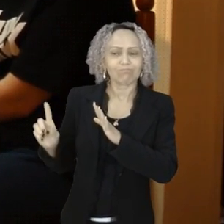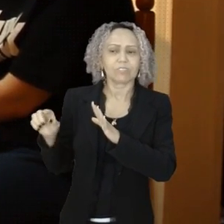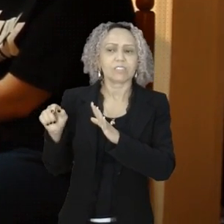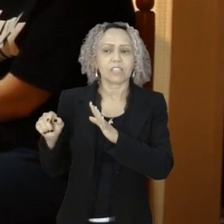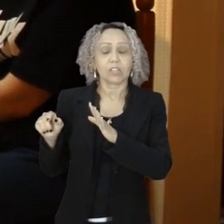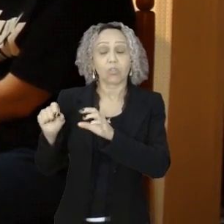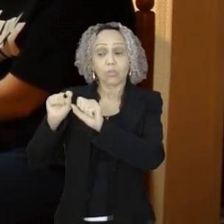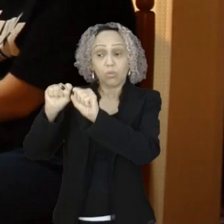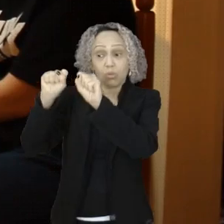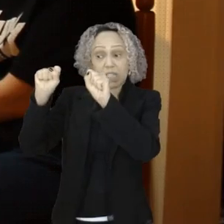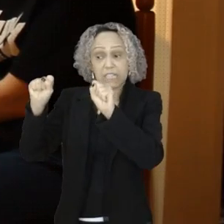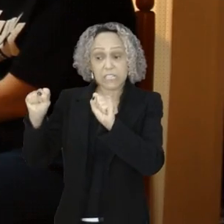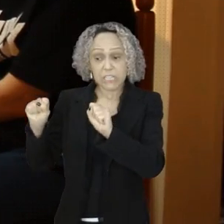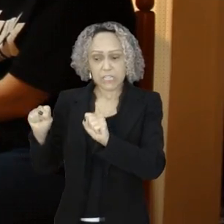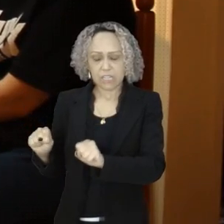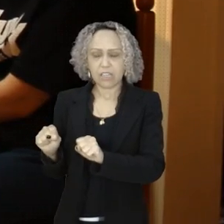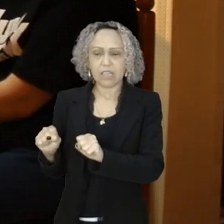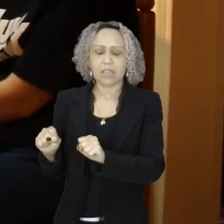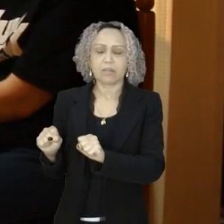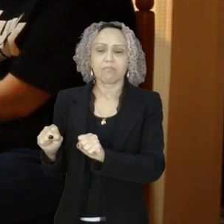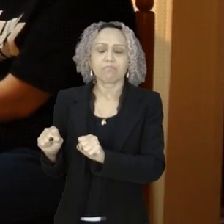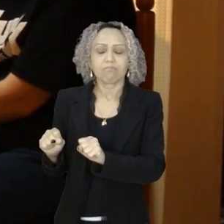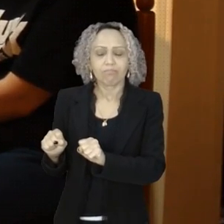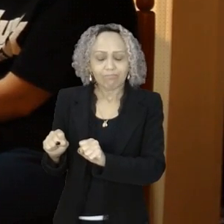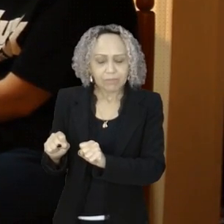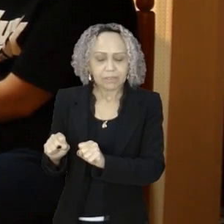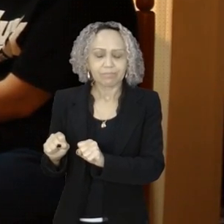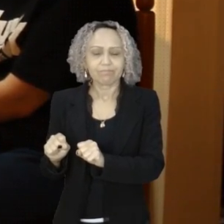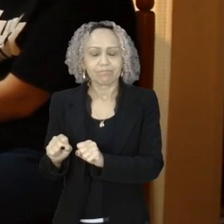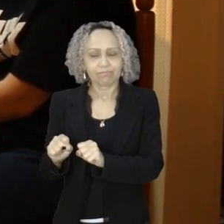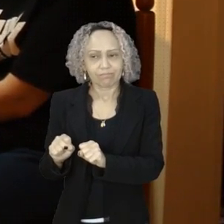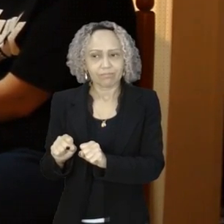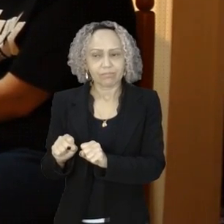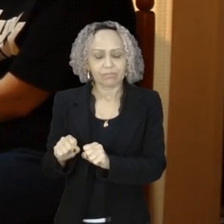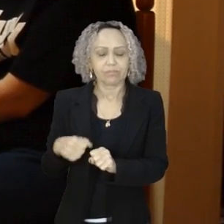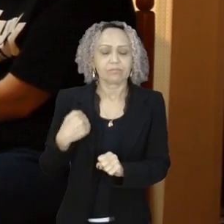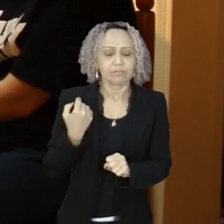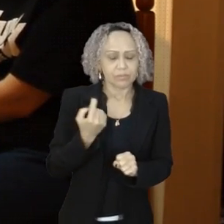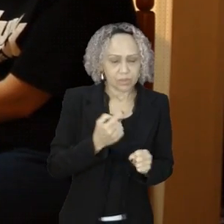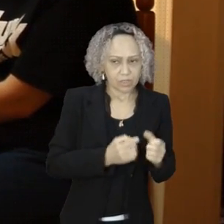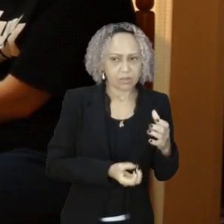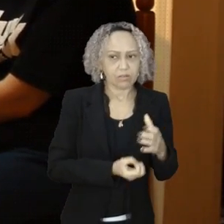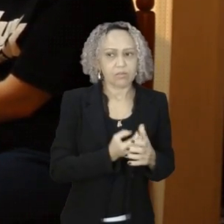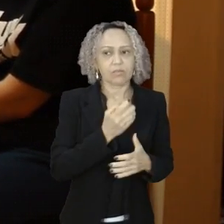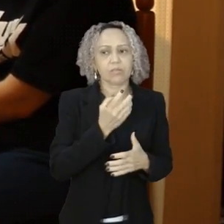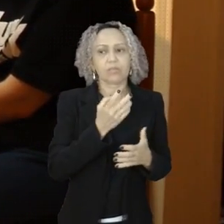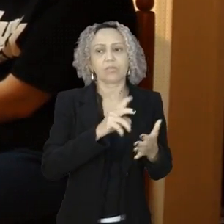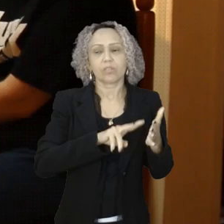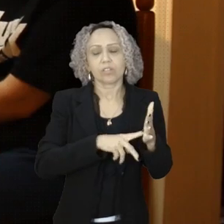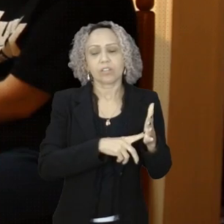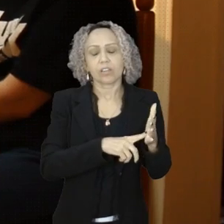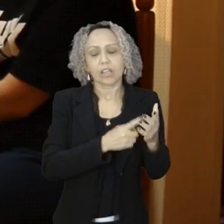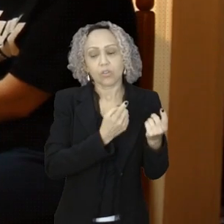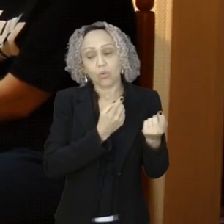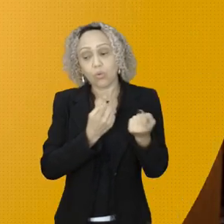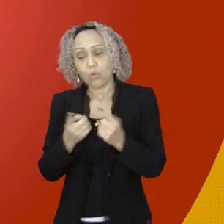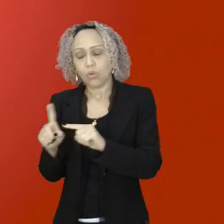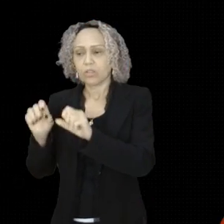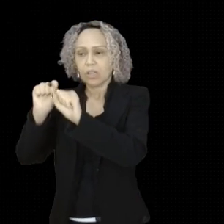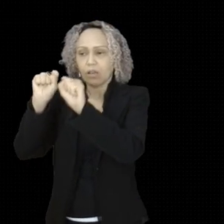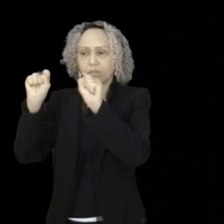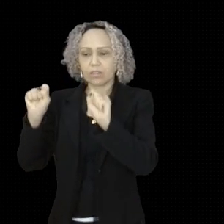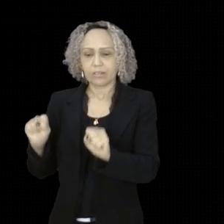sistema não podia, não é, impedir que, né, que acontecesse. Que ele, né, crescesse, que ele